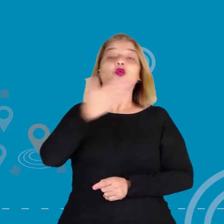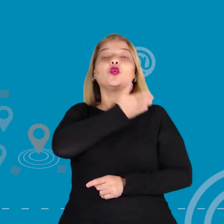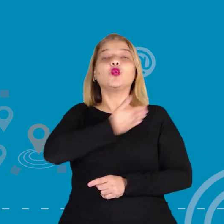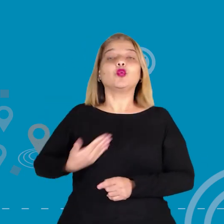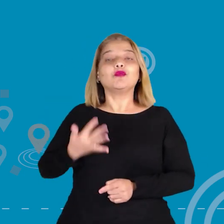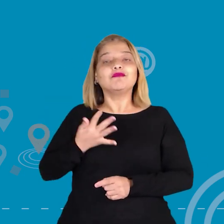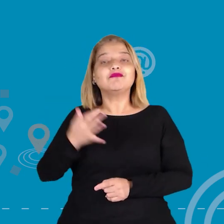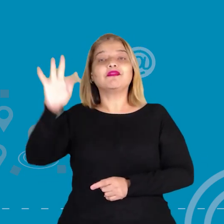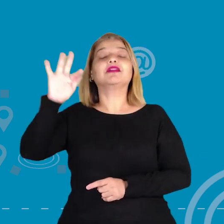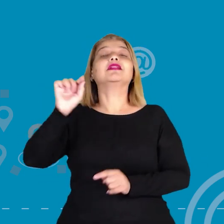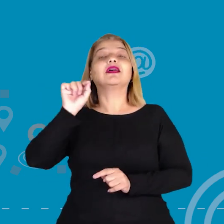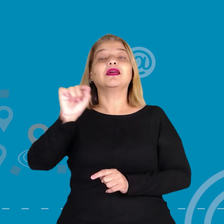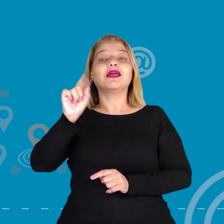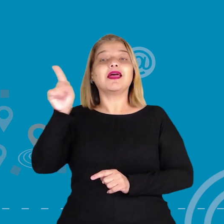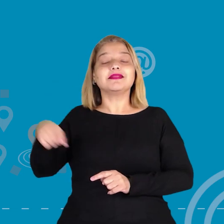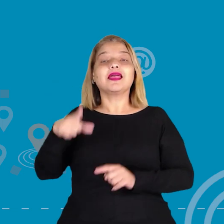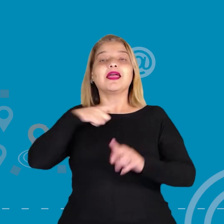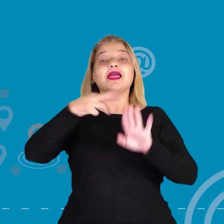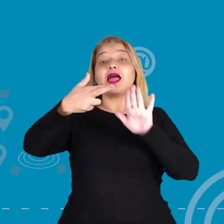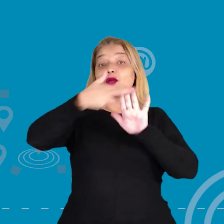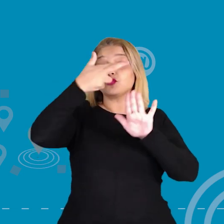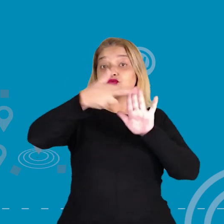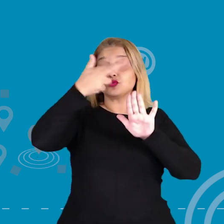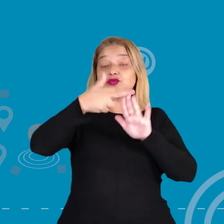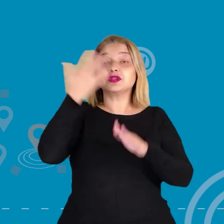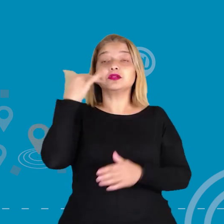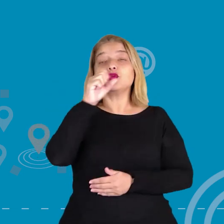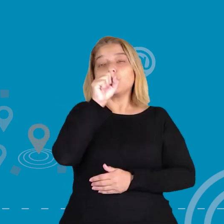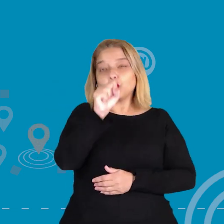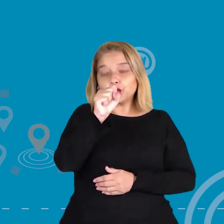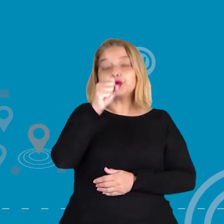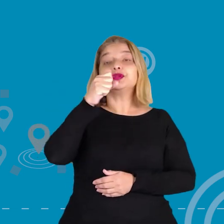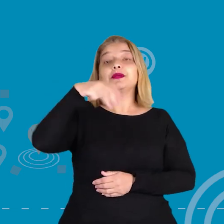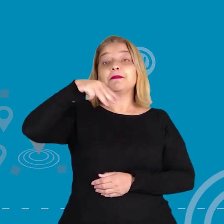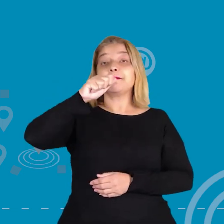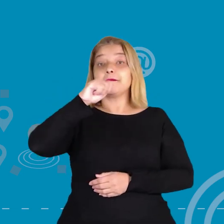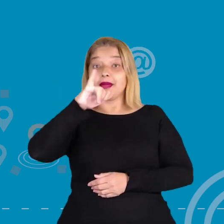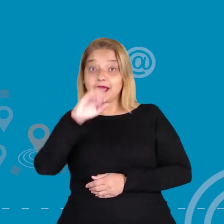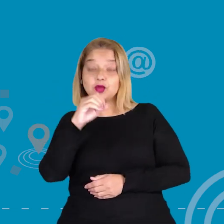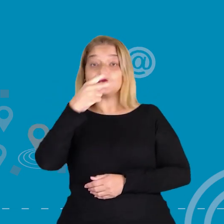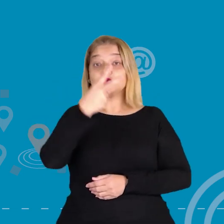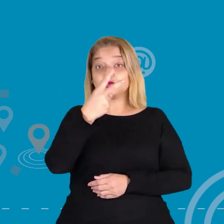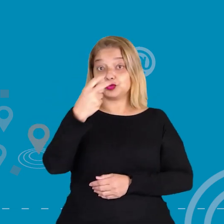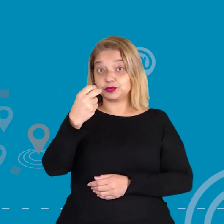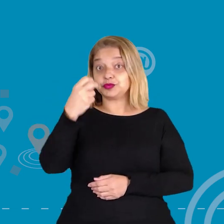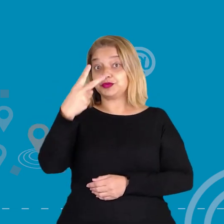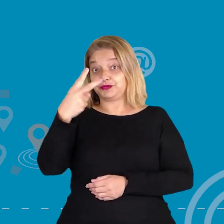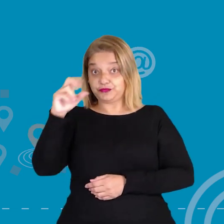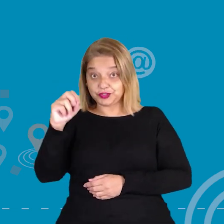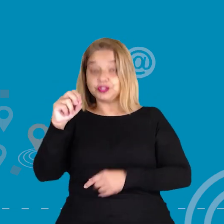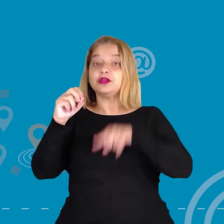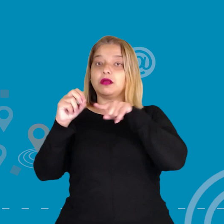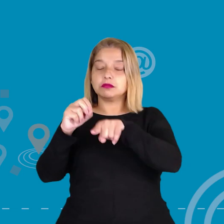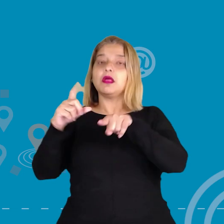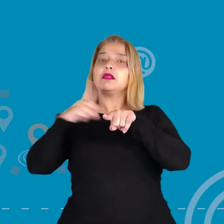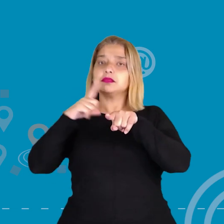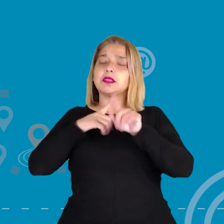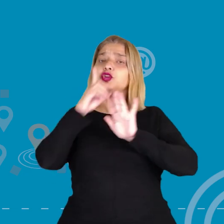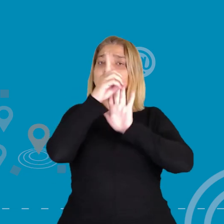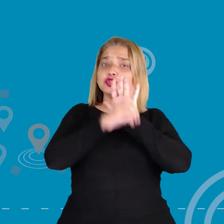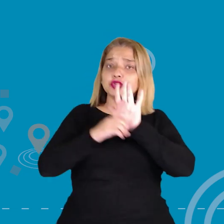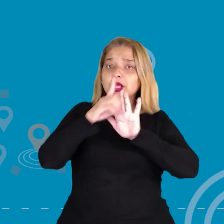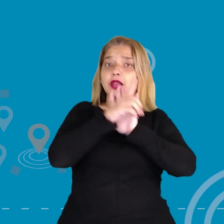governo federal, por meio da resolução número 6 de 8 de maio de 2020, estabelece diretrizes